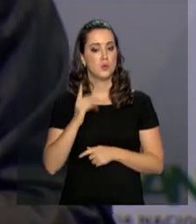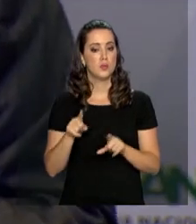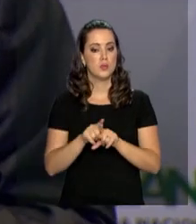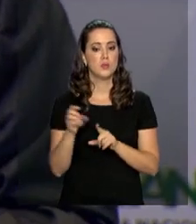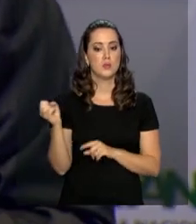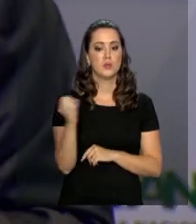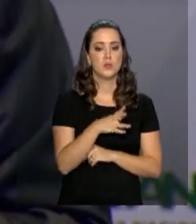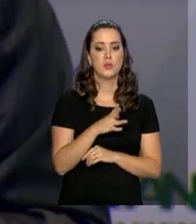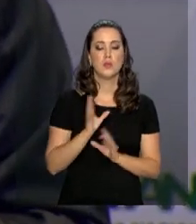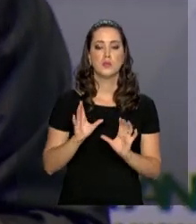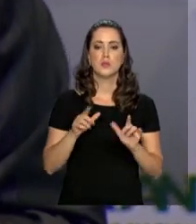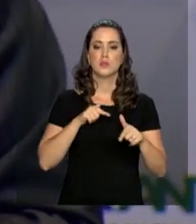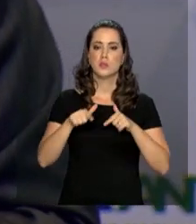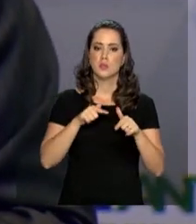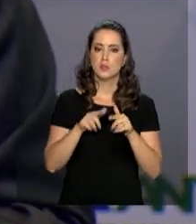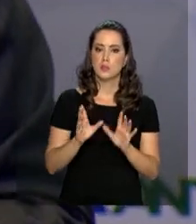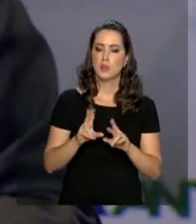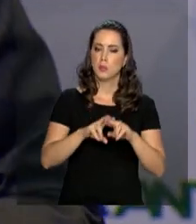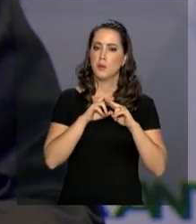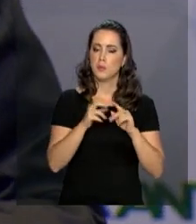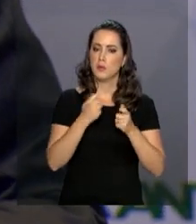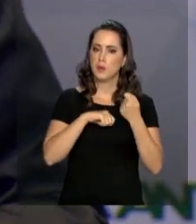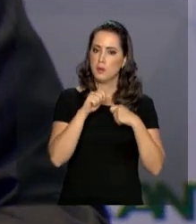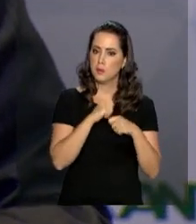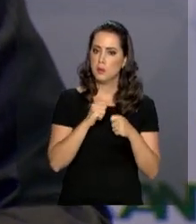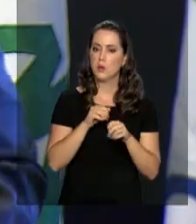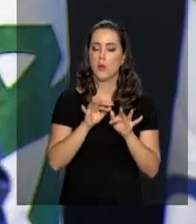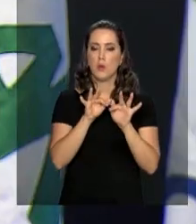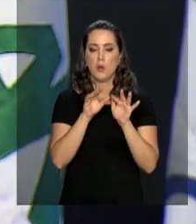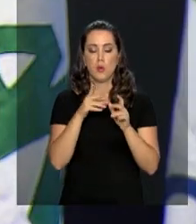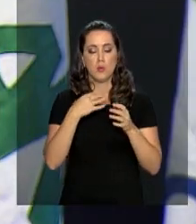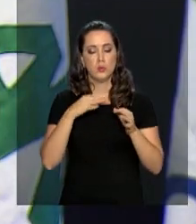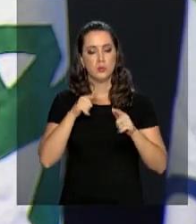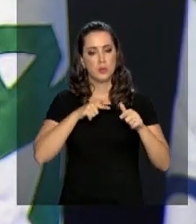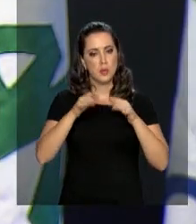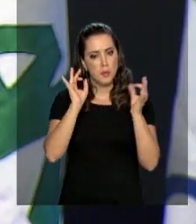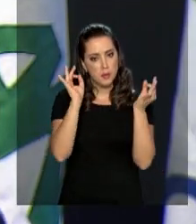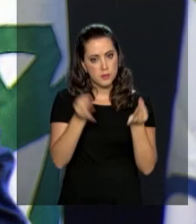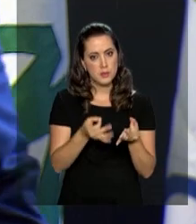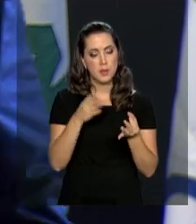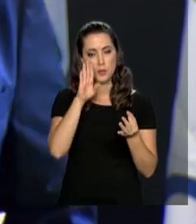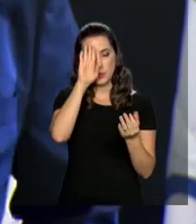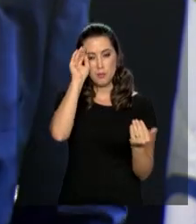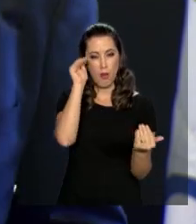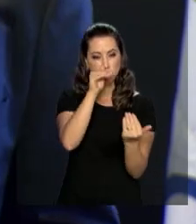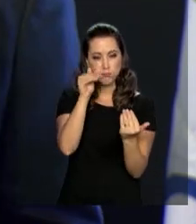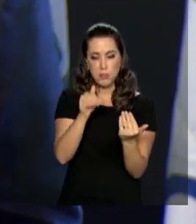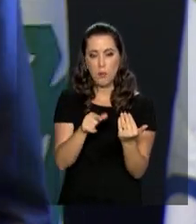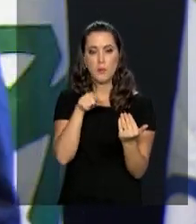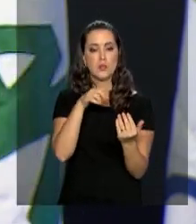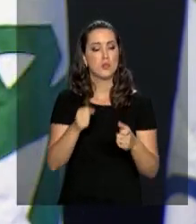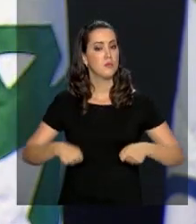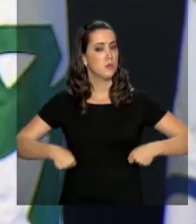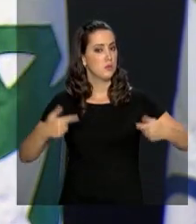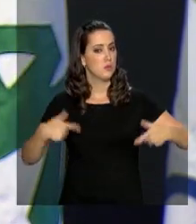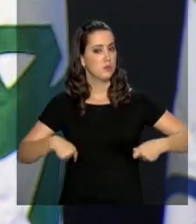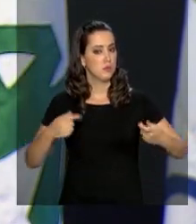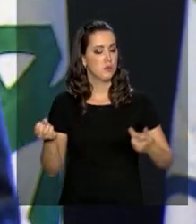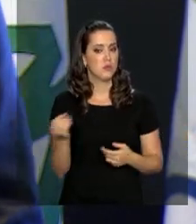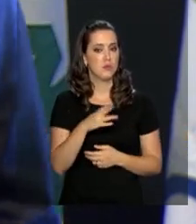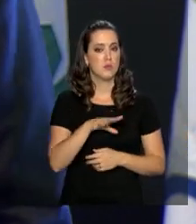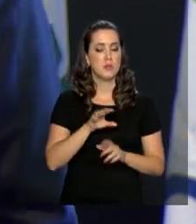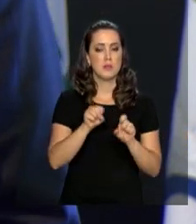atuação do estado na economia com disciplina fiscal priorização dos gastos reforma tributária e simplificação